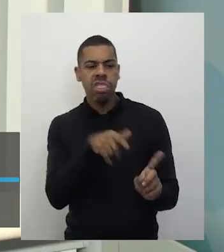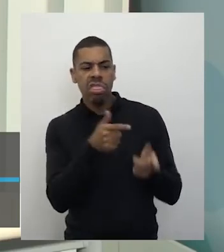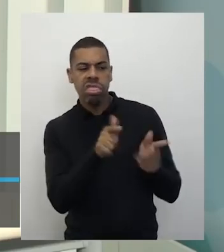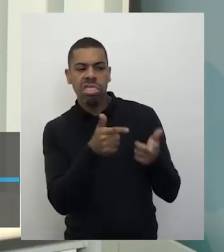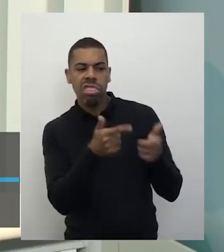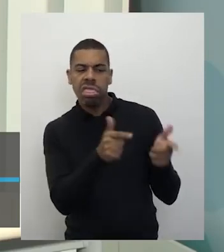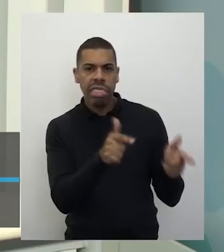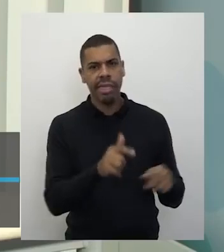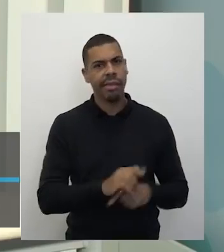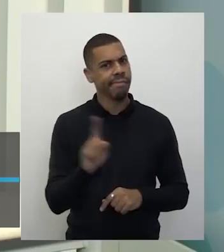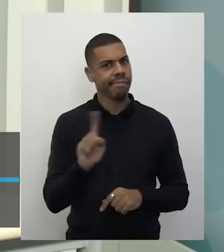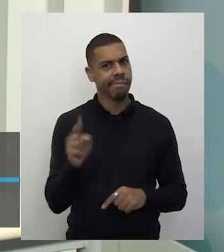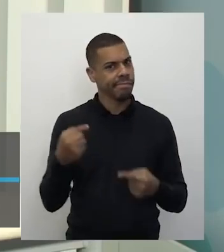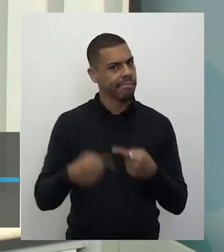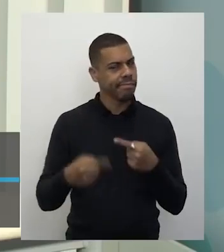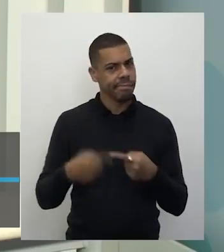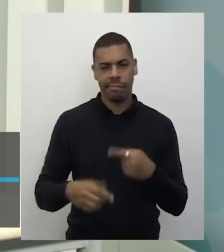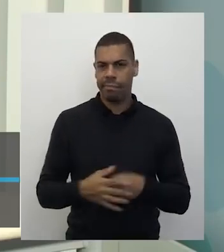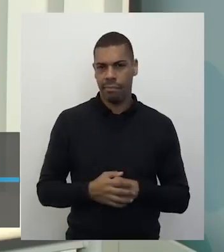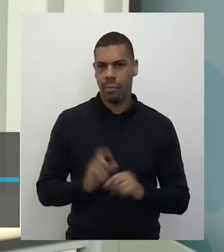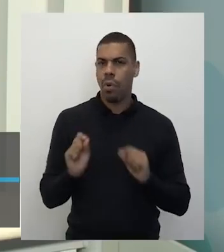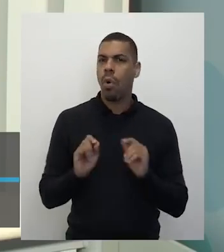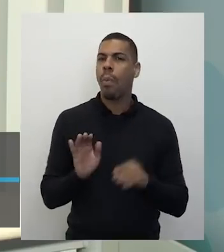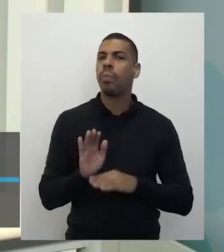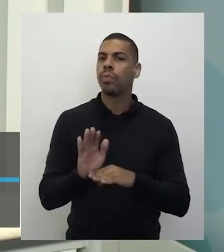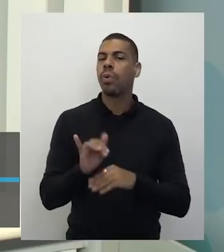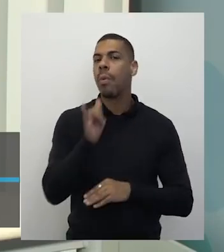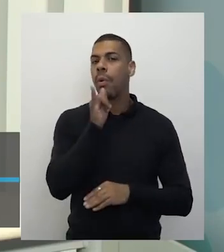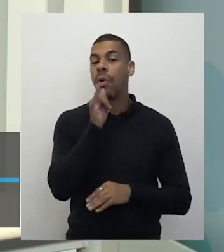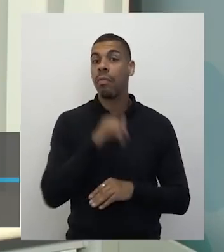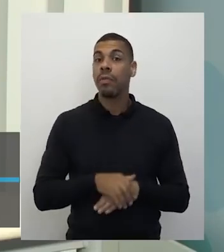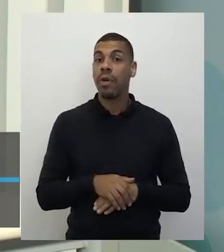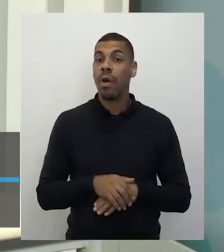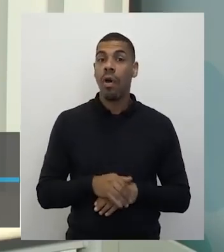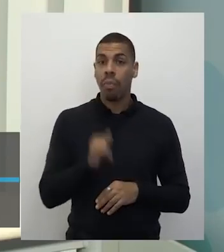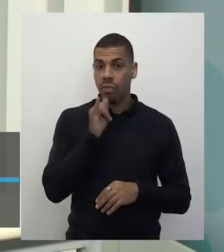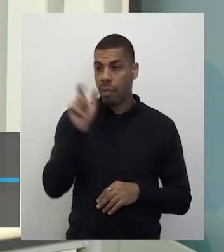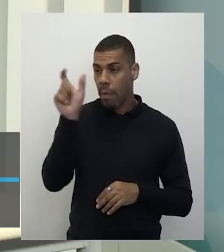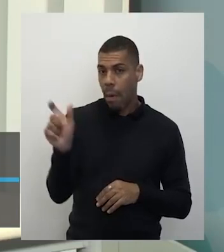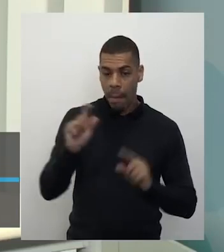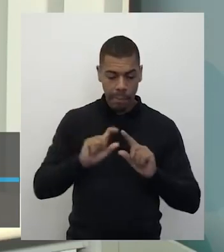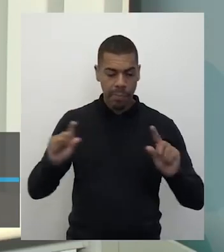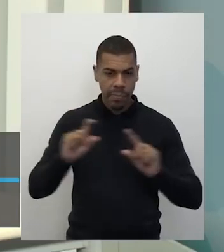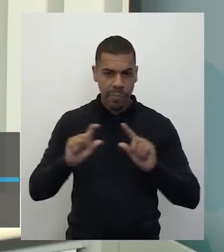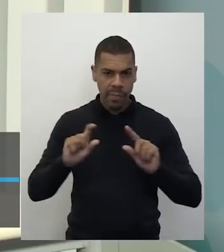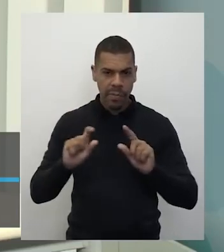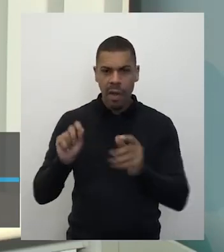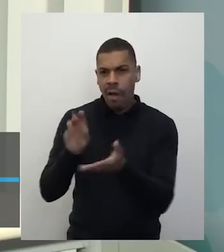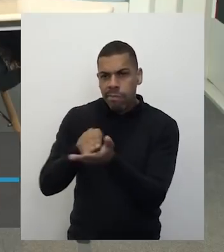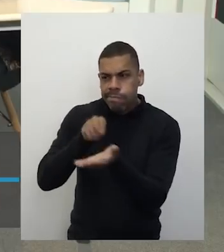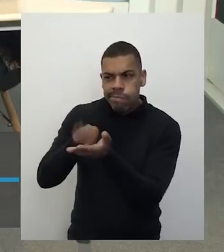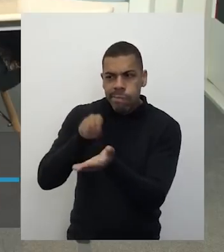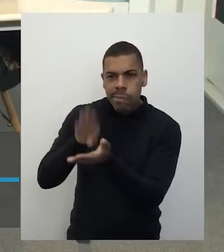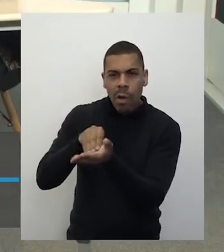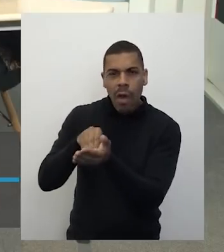forma ofensiva, né? Então, como que dá para você fazer? Por exemplo, dá para você repetir o que a pessoa falou de forma correta. Ao invés de